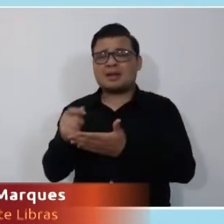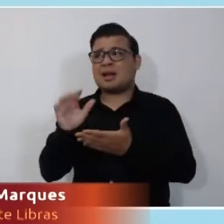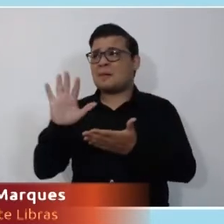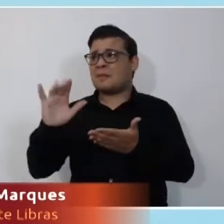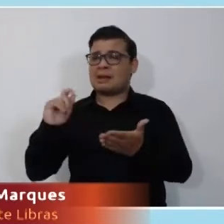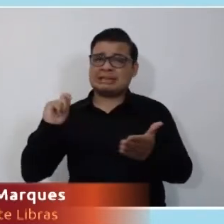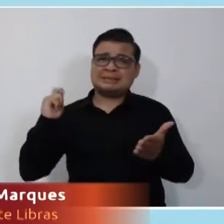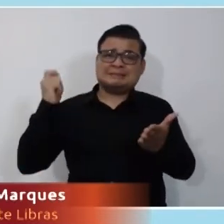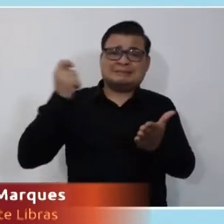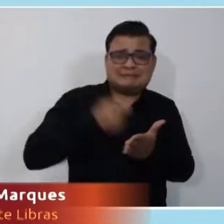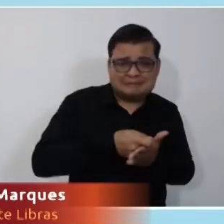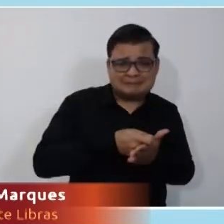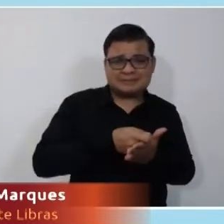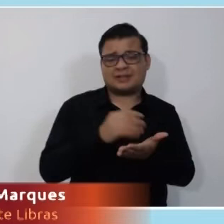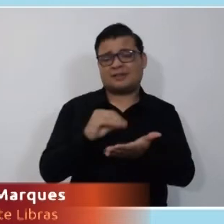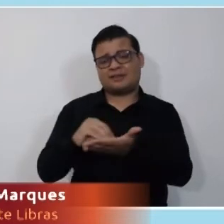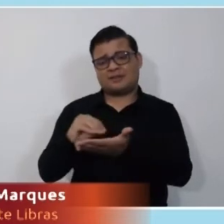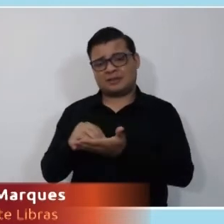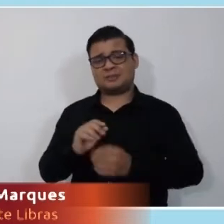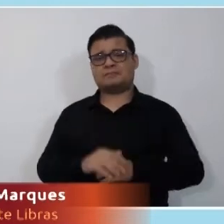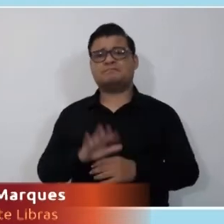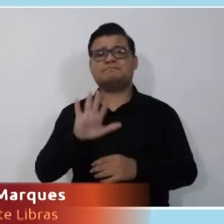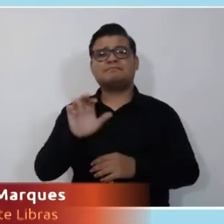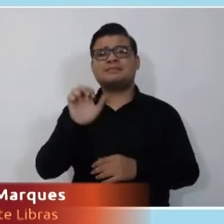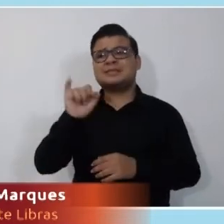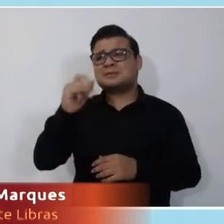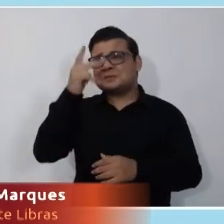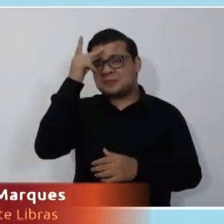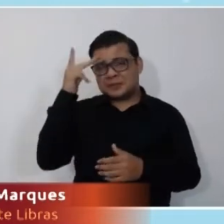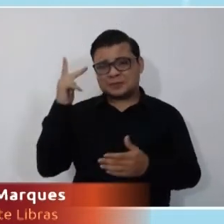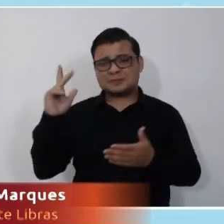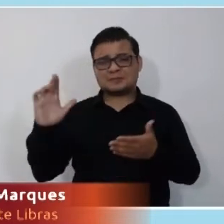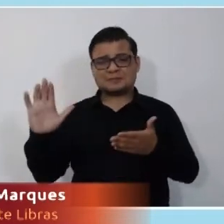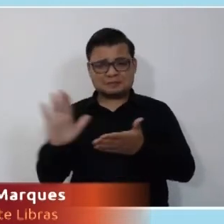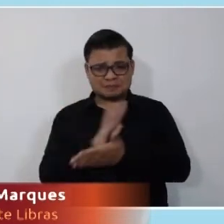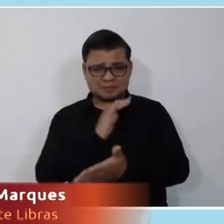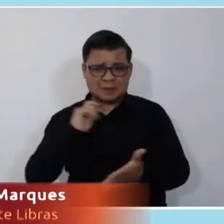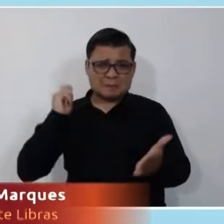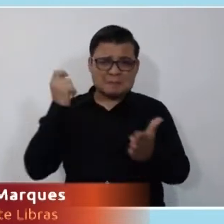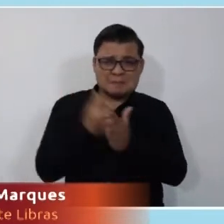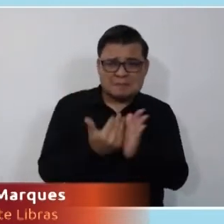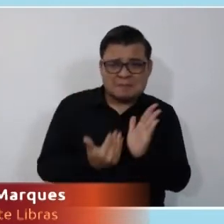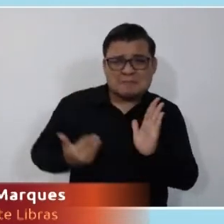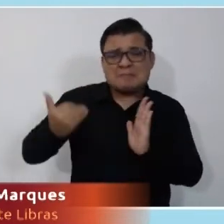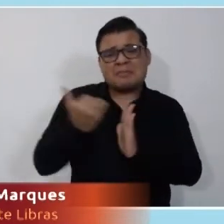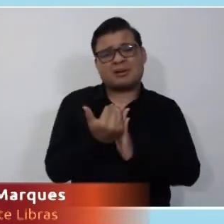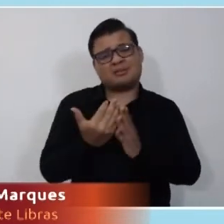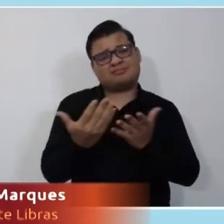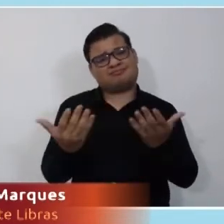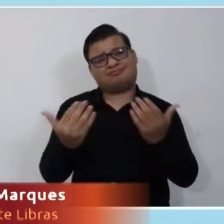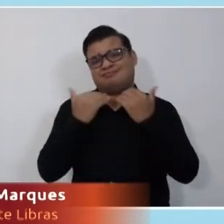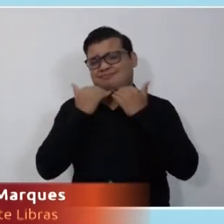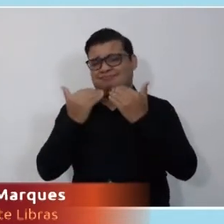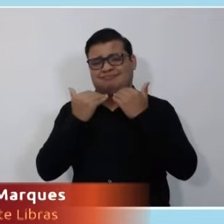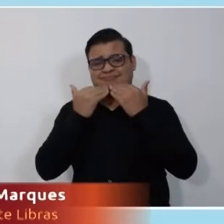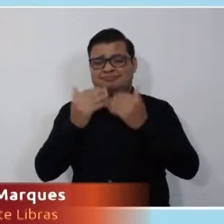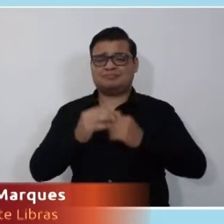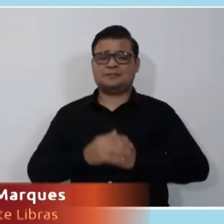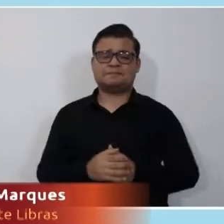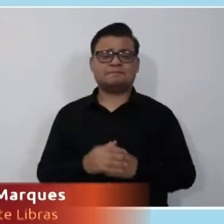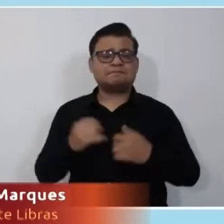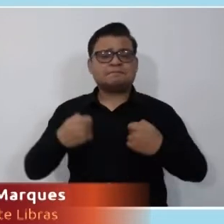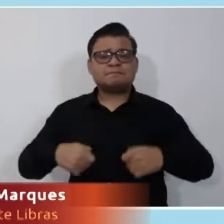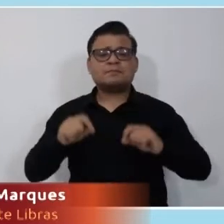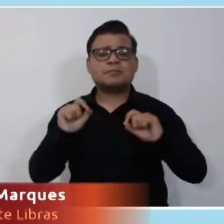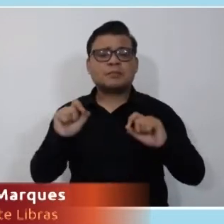pagar mais e nem pagaria por um sistema sucateado, né? Então, a solução: o poder público cria uma